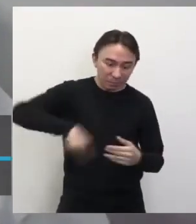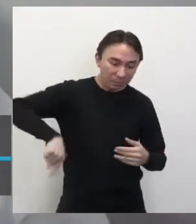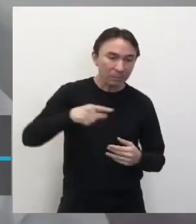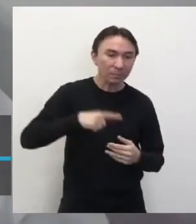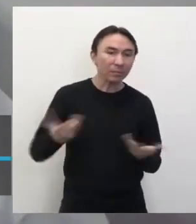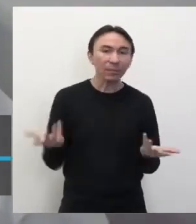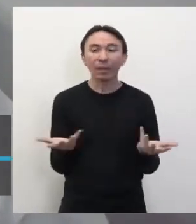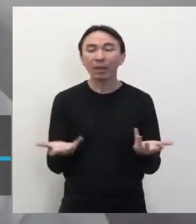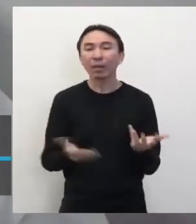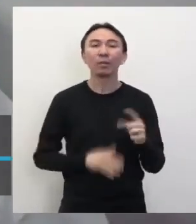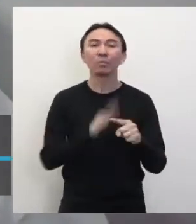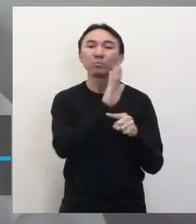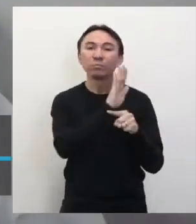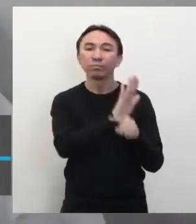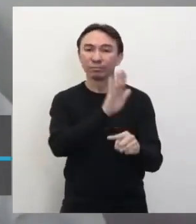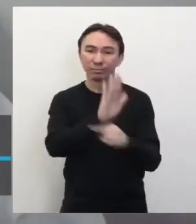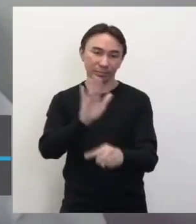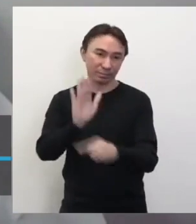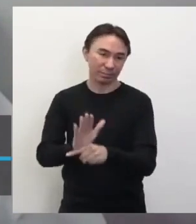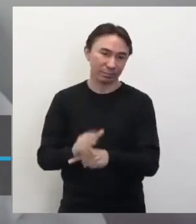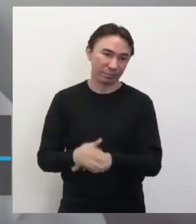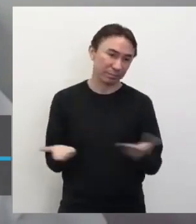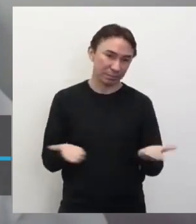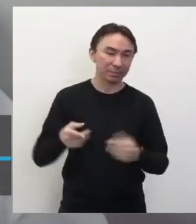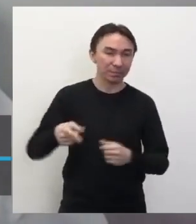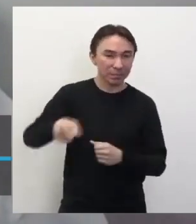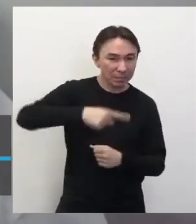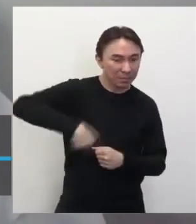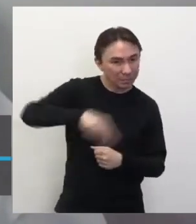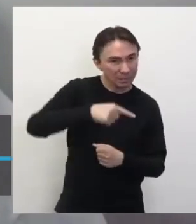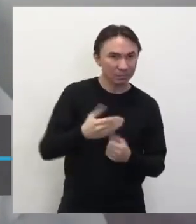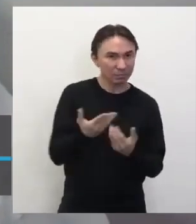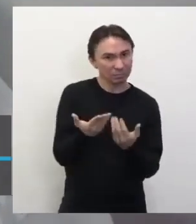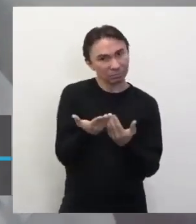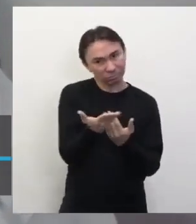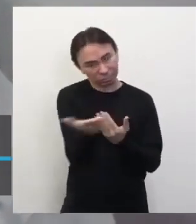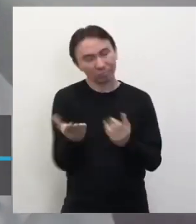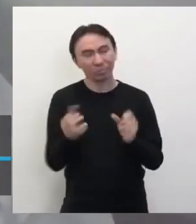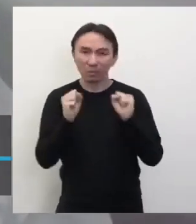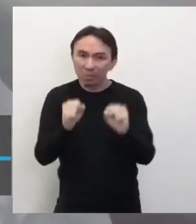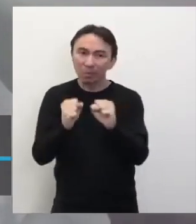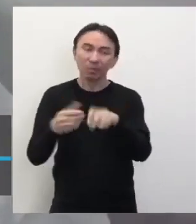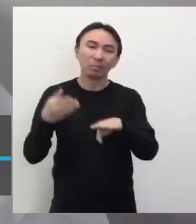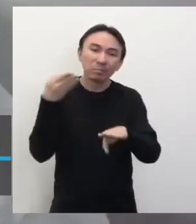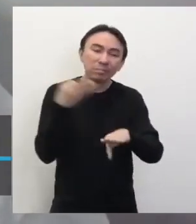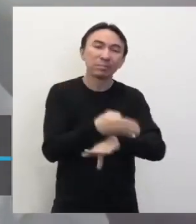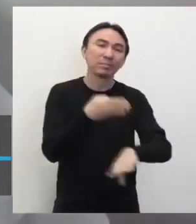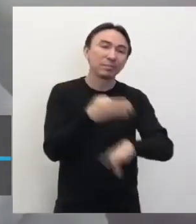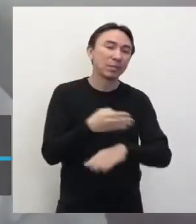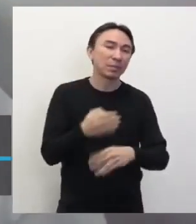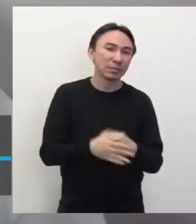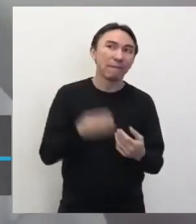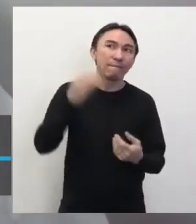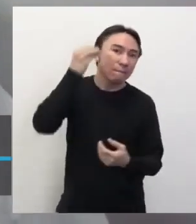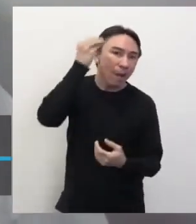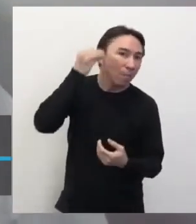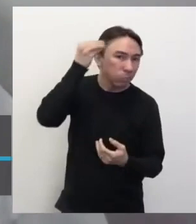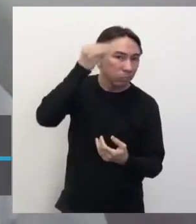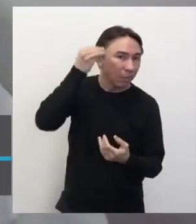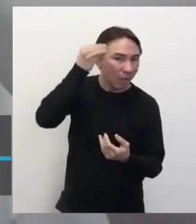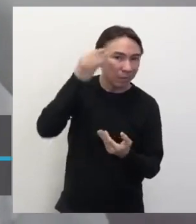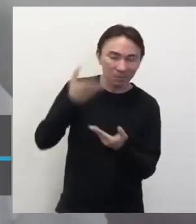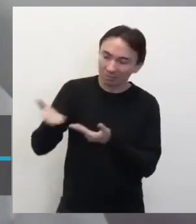e você sempre pode participar, né, e a gente trocar experiência um pouquinho mais. Muito